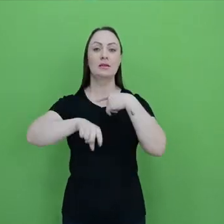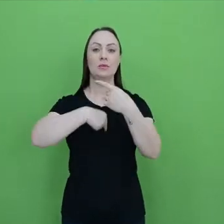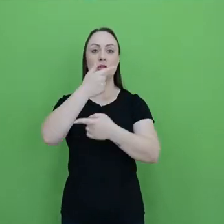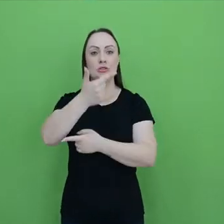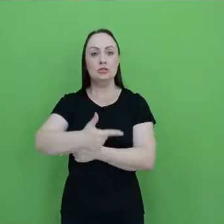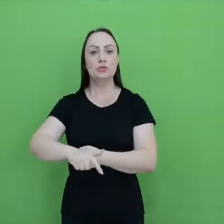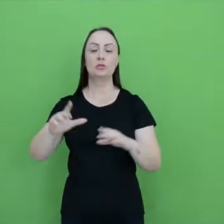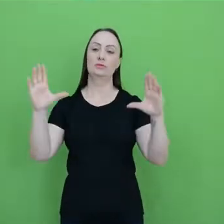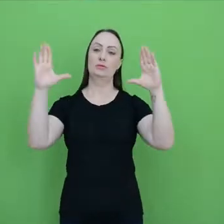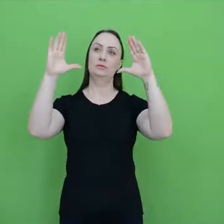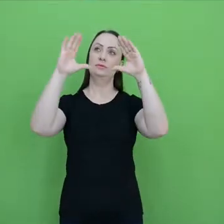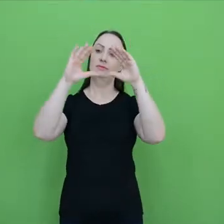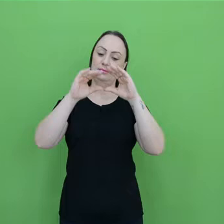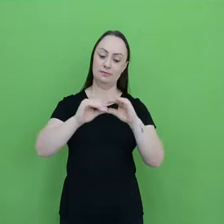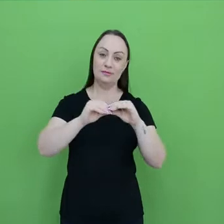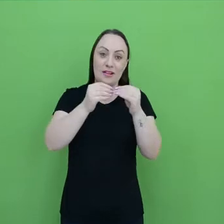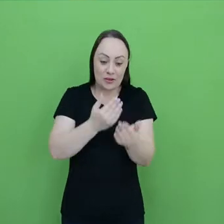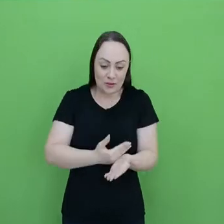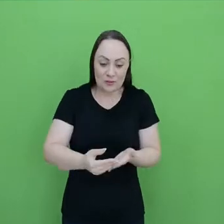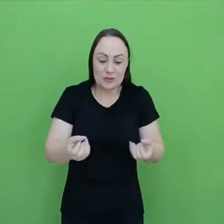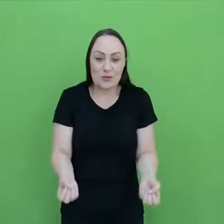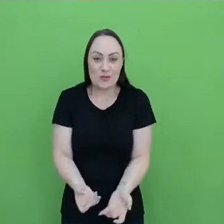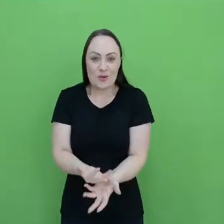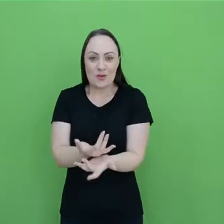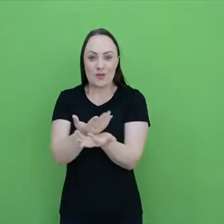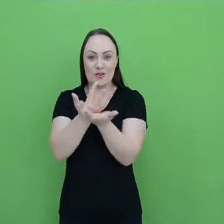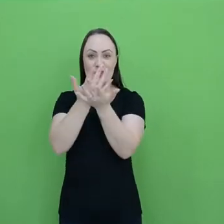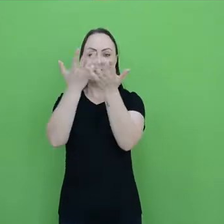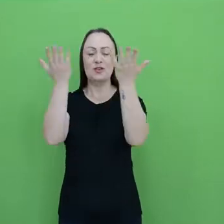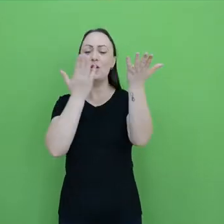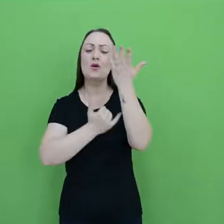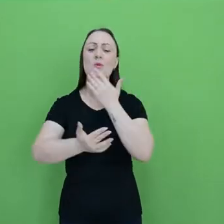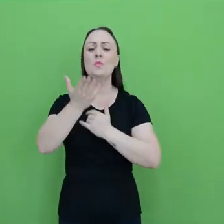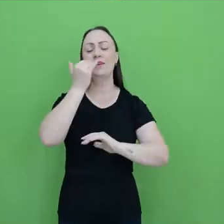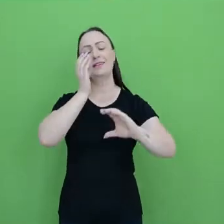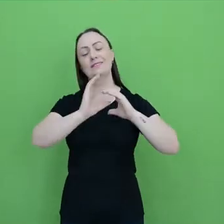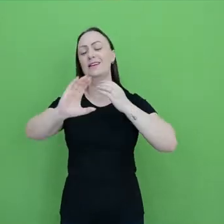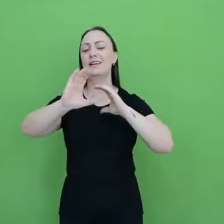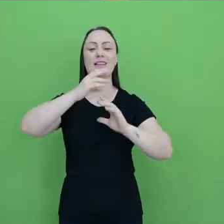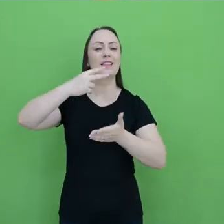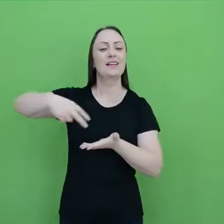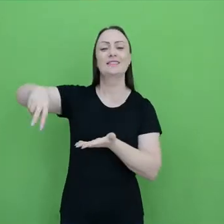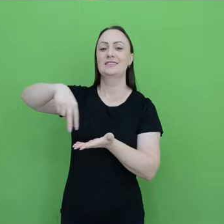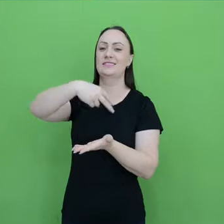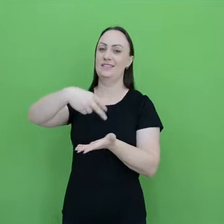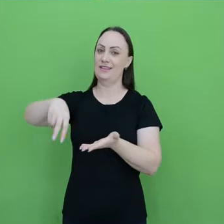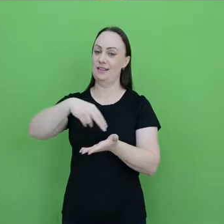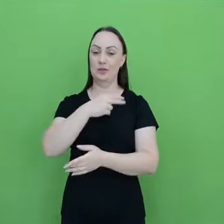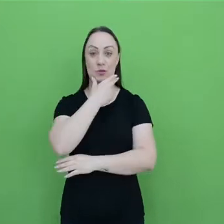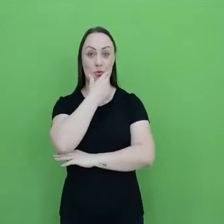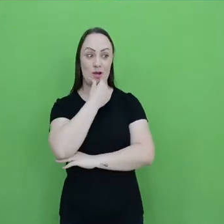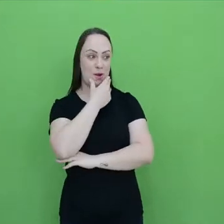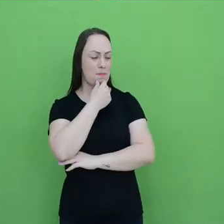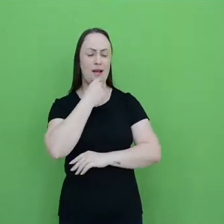caiu novamente, acenderam uma fogueira, comeram, cantaram e dançaram. O